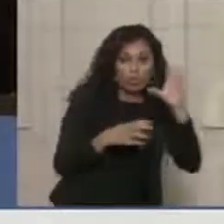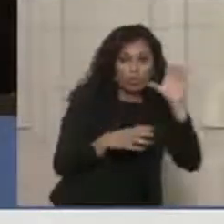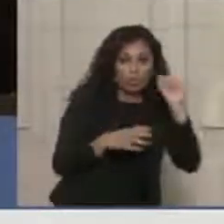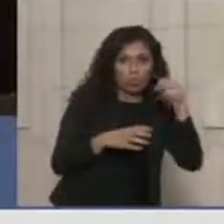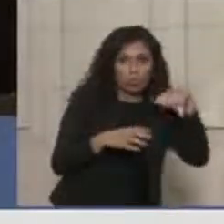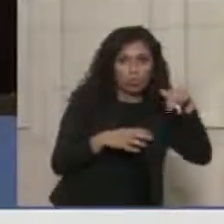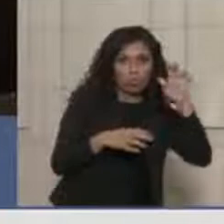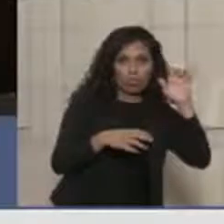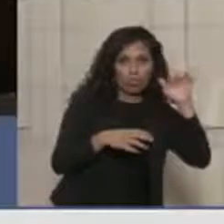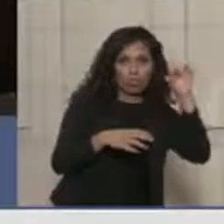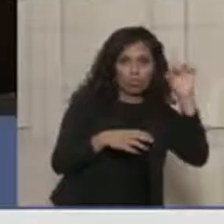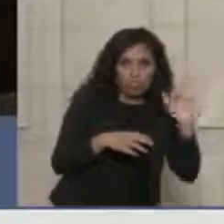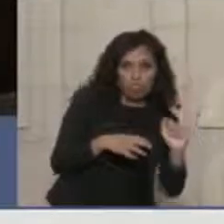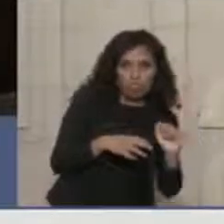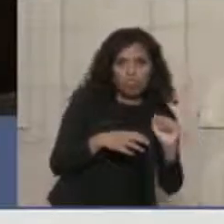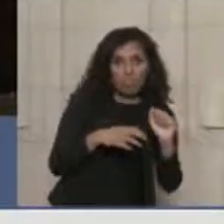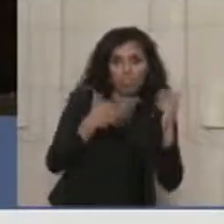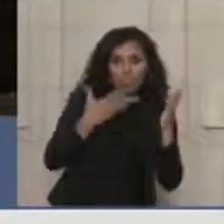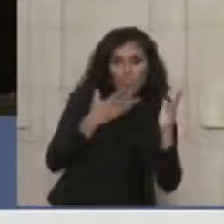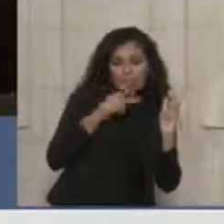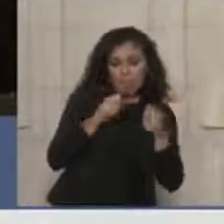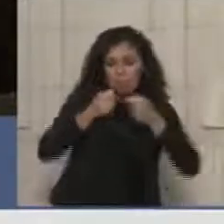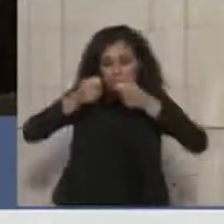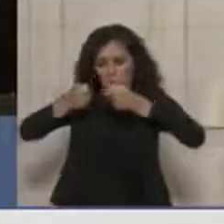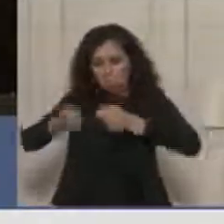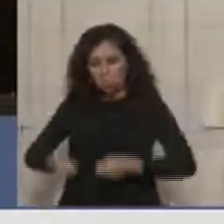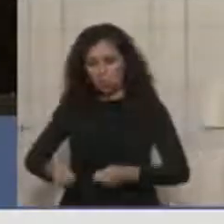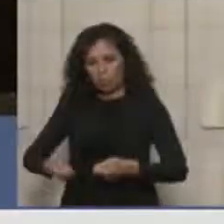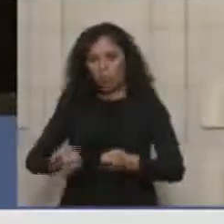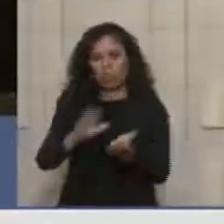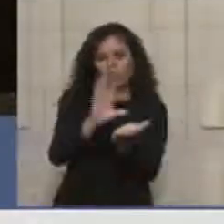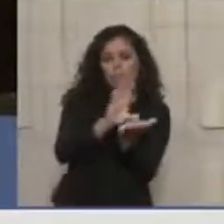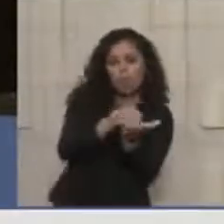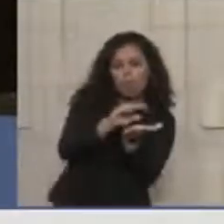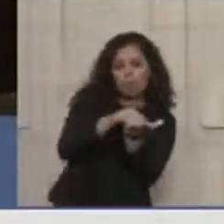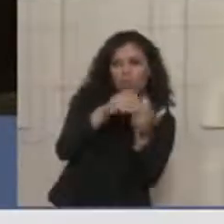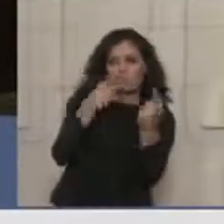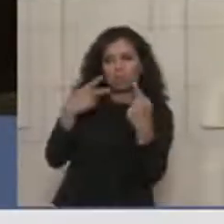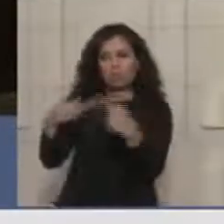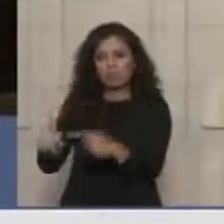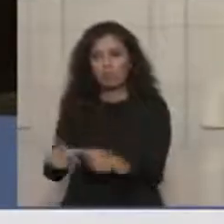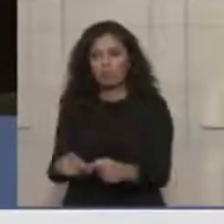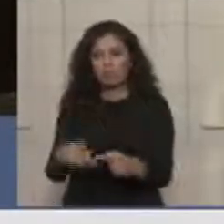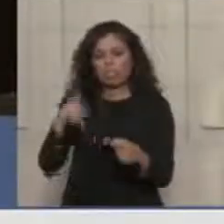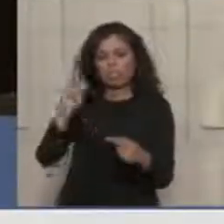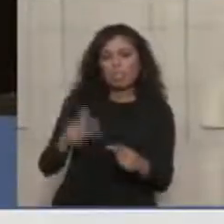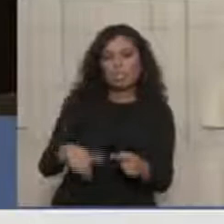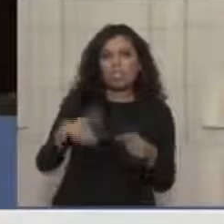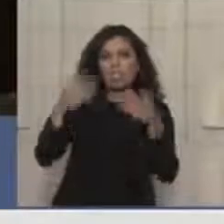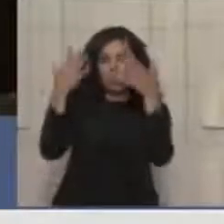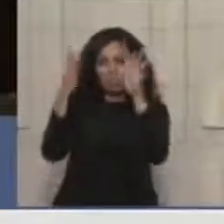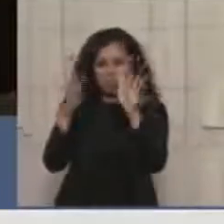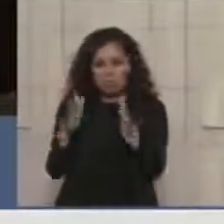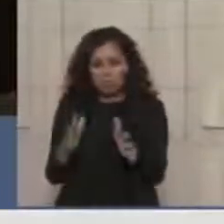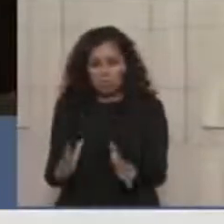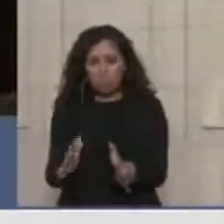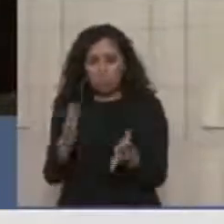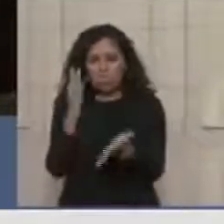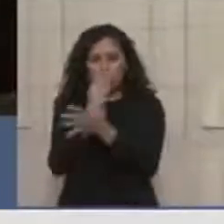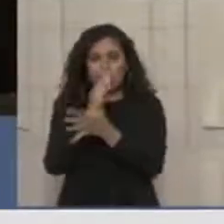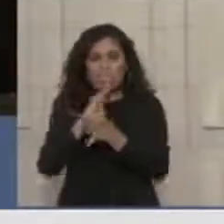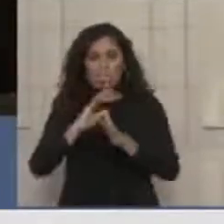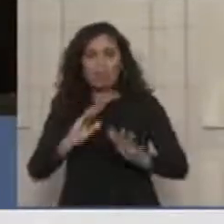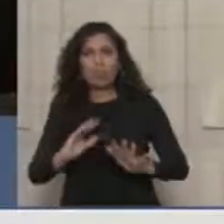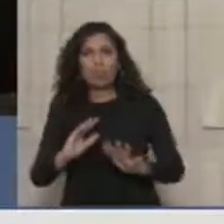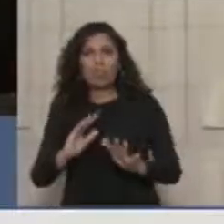do marxismo cultural, as pautas deles de desconstrução dos princípios e